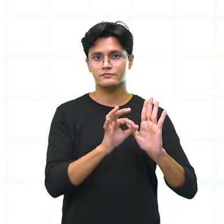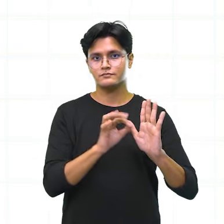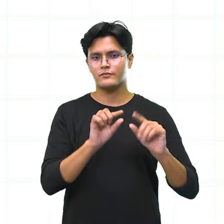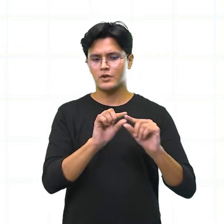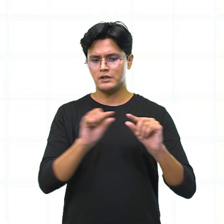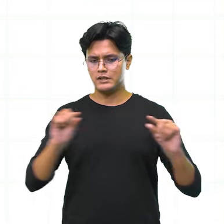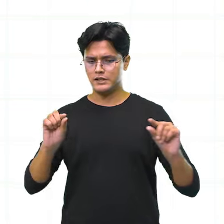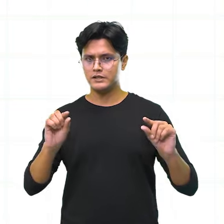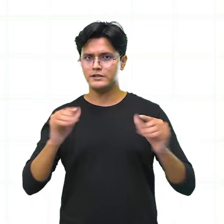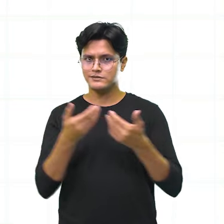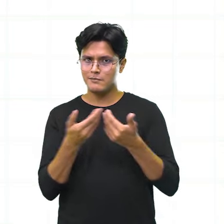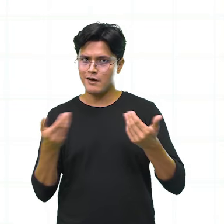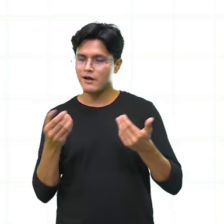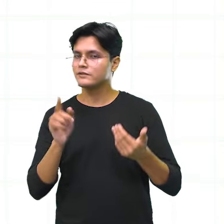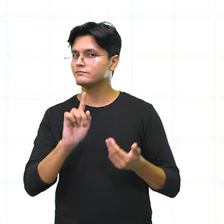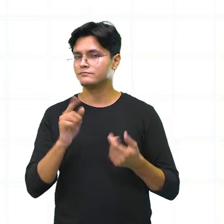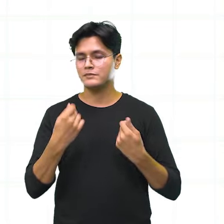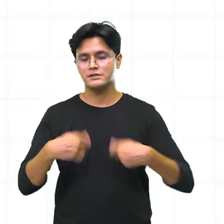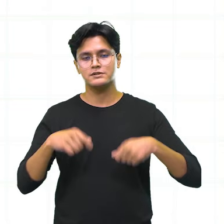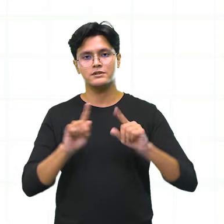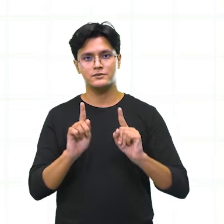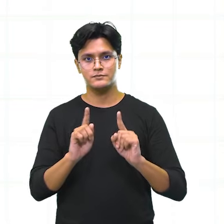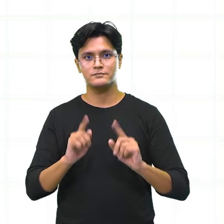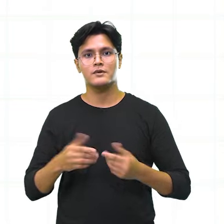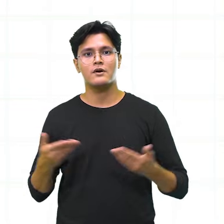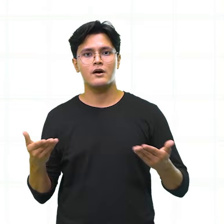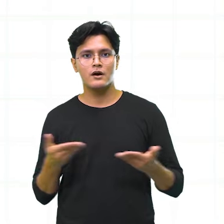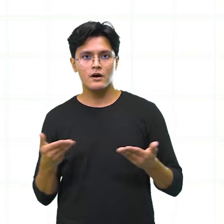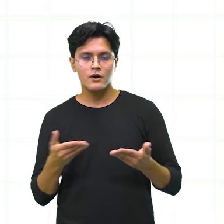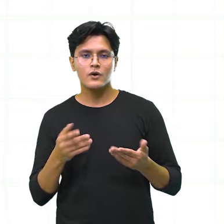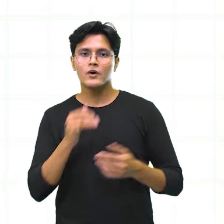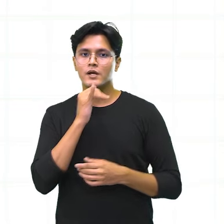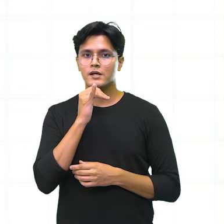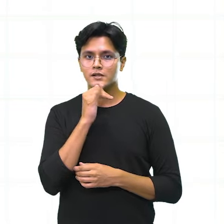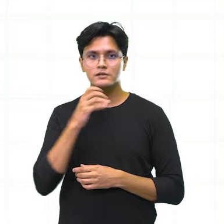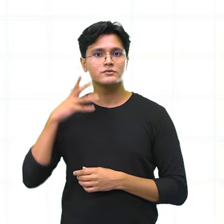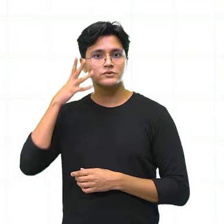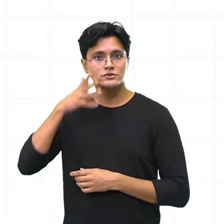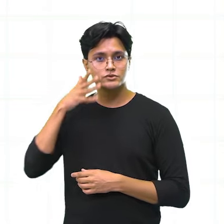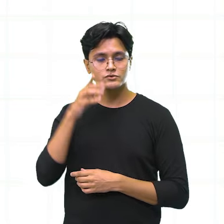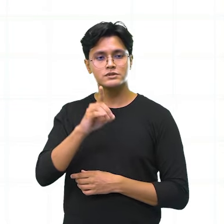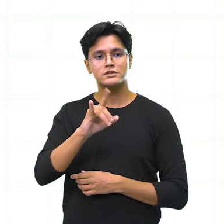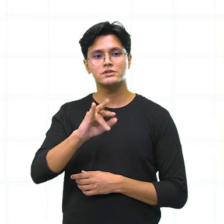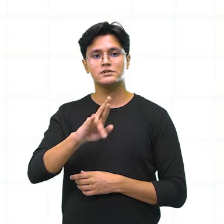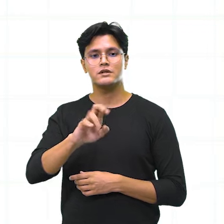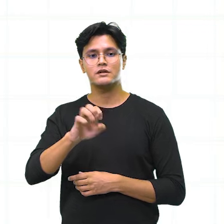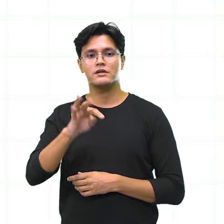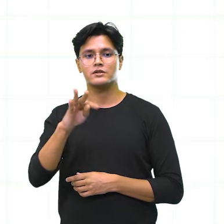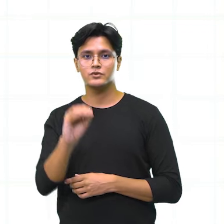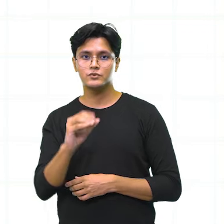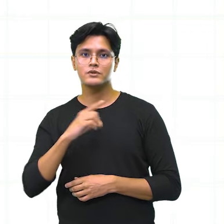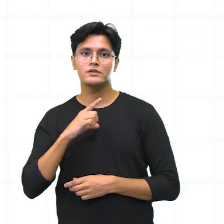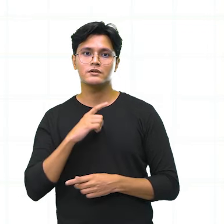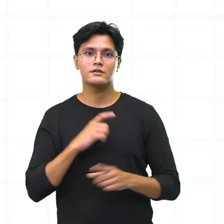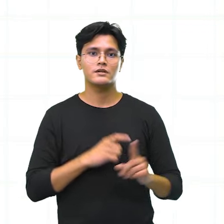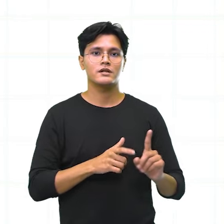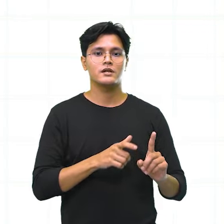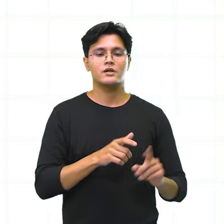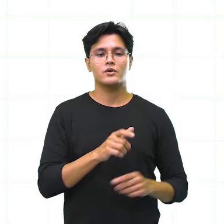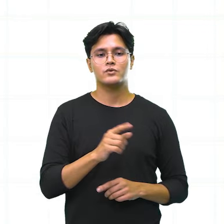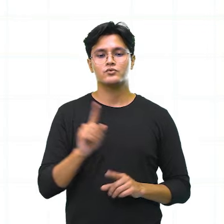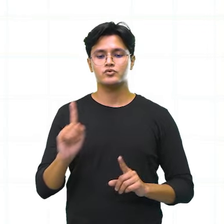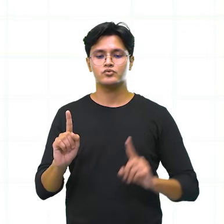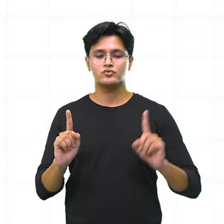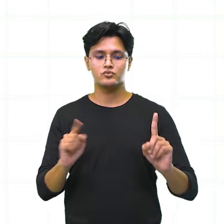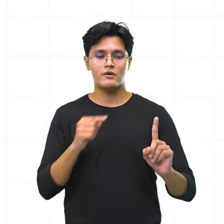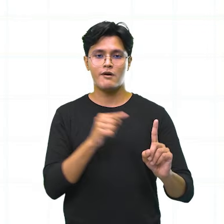linha separada. Vamos ver então um exemplo do discurso direto. Olha só. Temos 2 pessoas falando